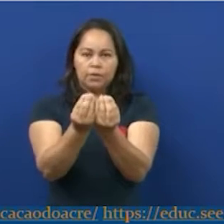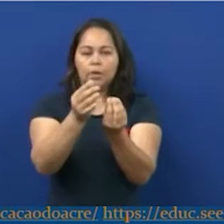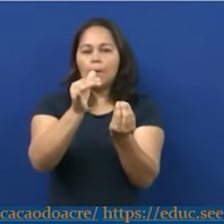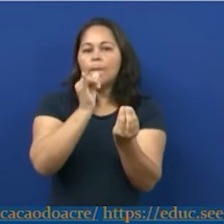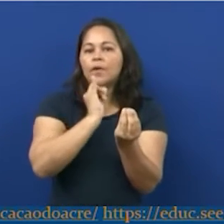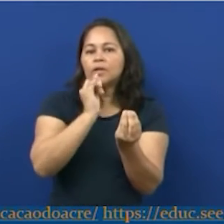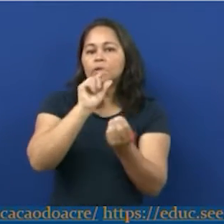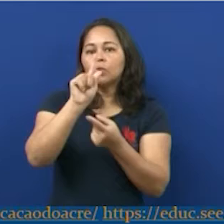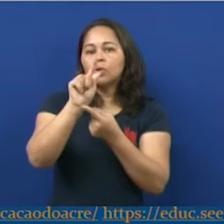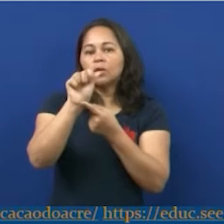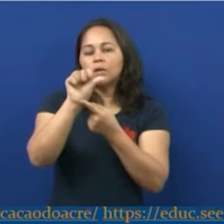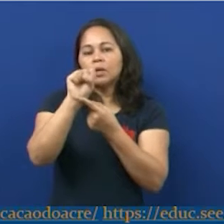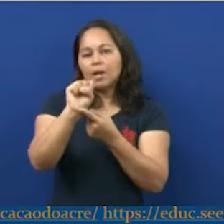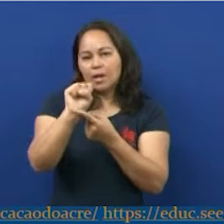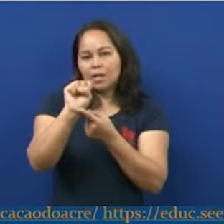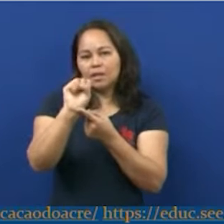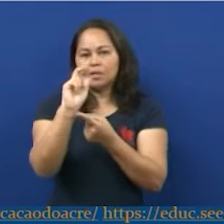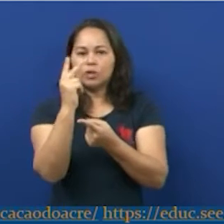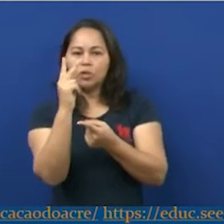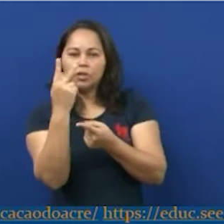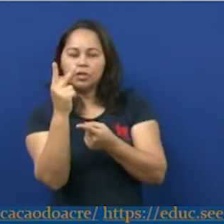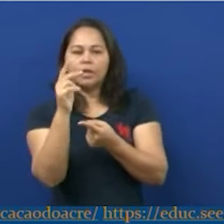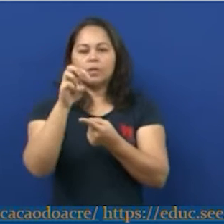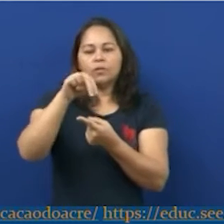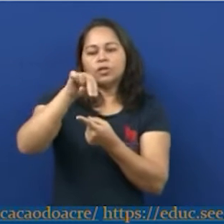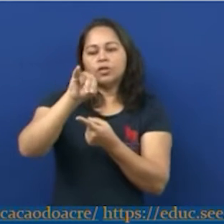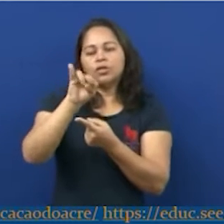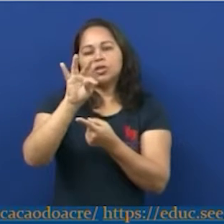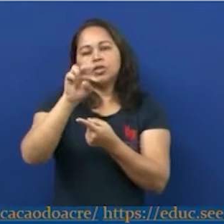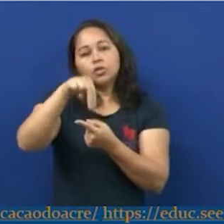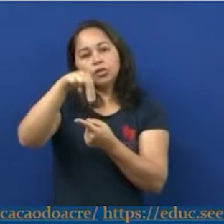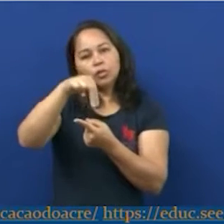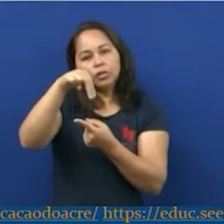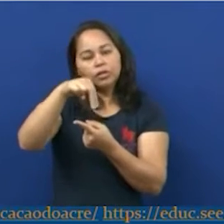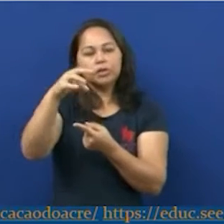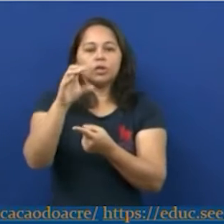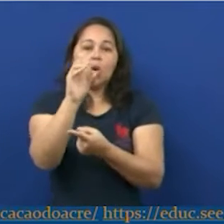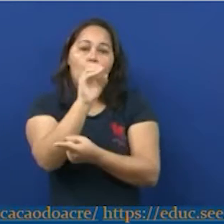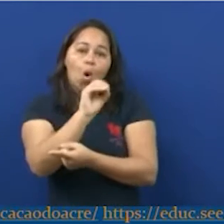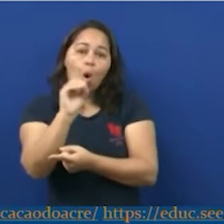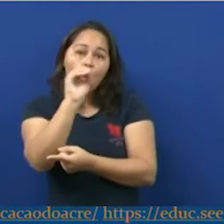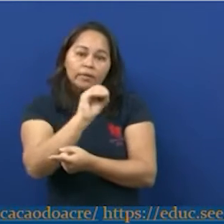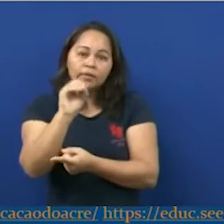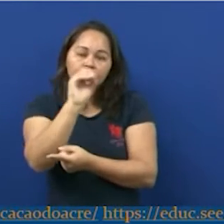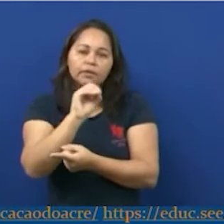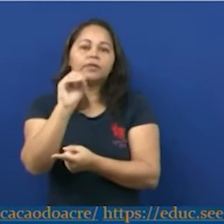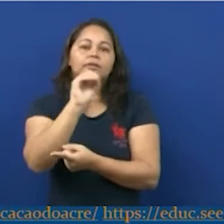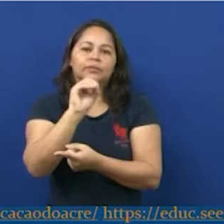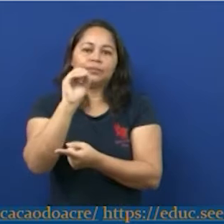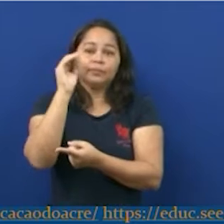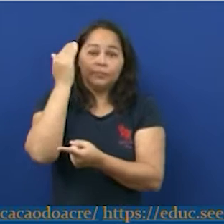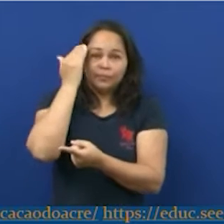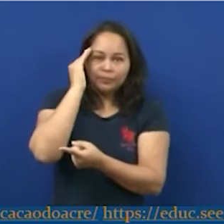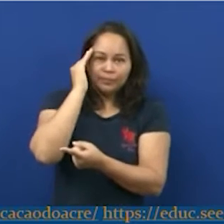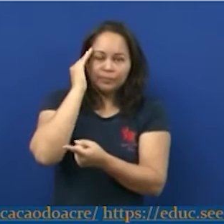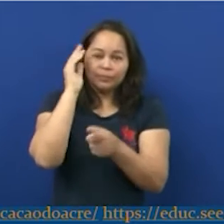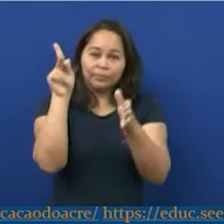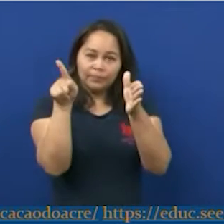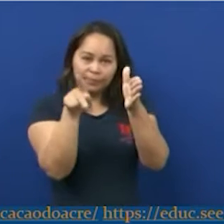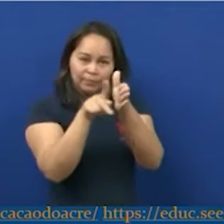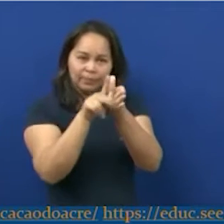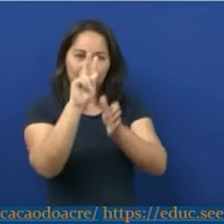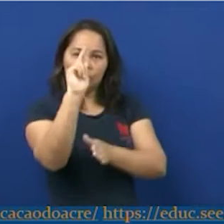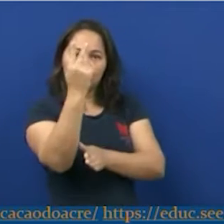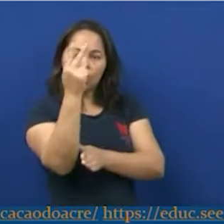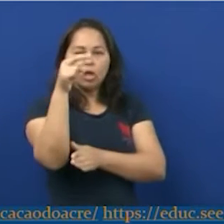gás hidrogênio, o gás nitrogênio, o gás oxigênio e que inclusive fazem parte do ar atmosférico.